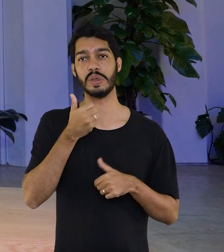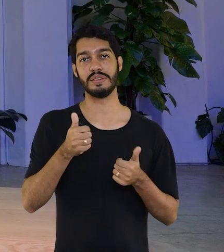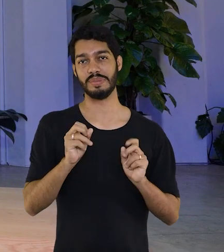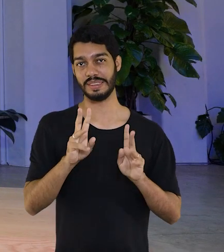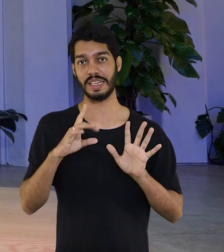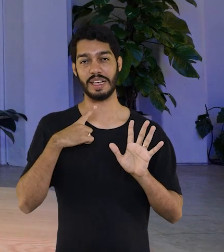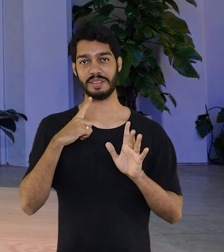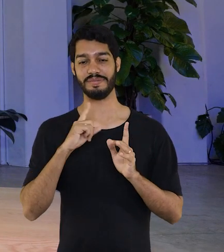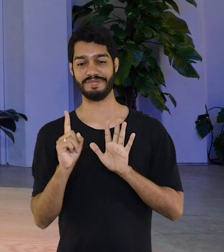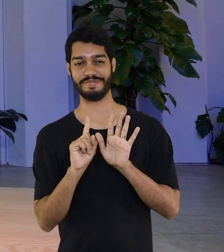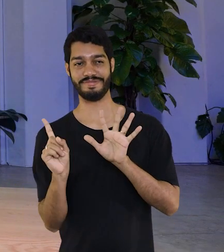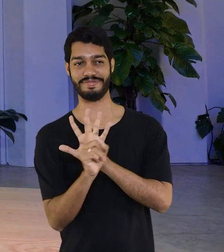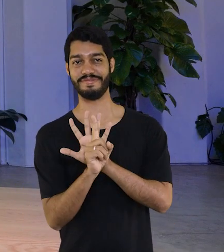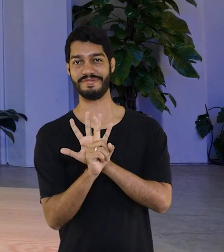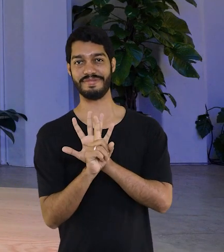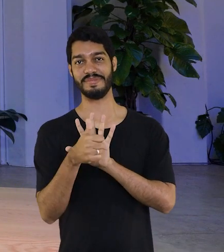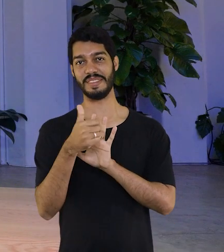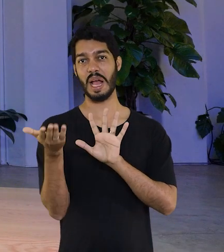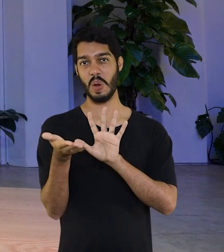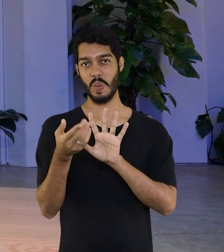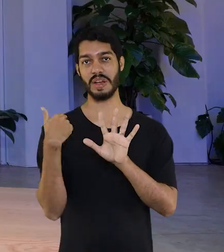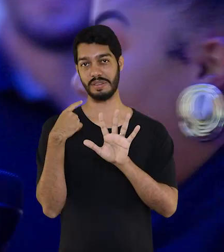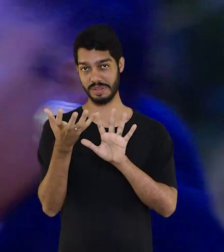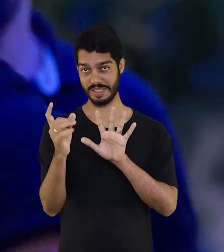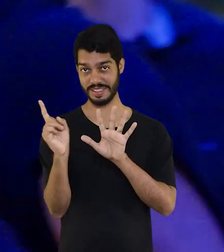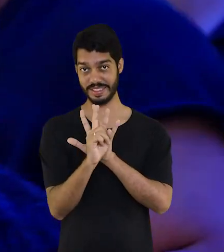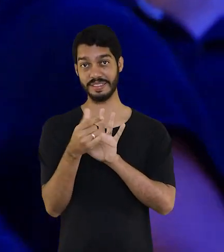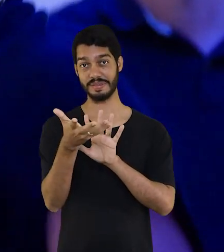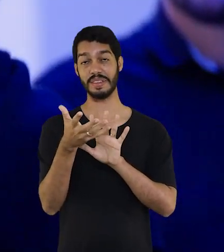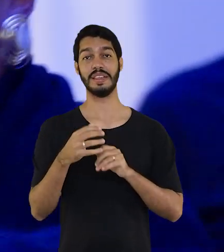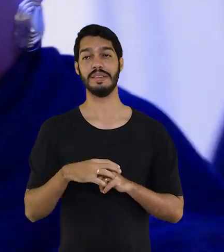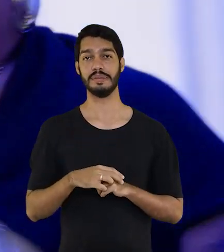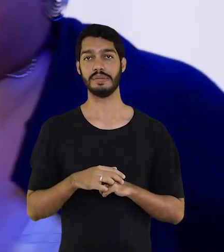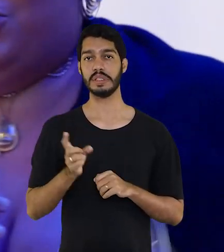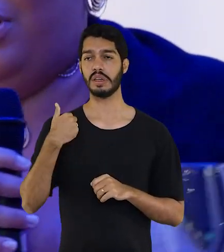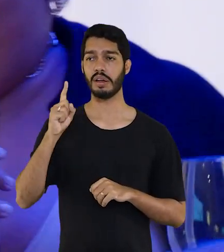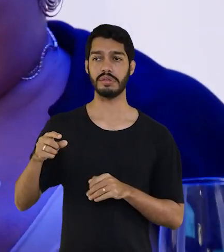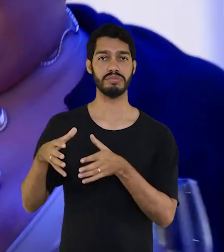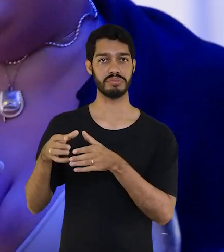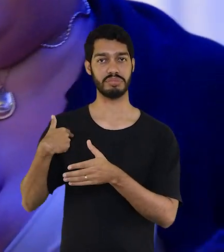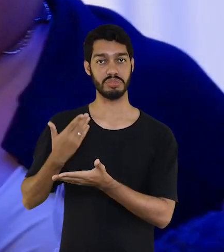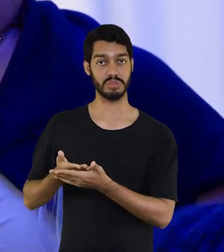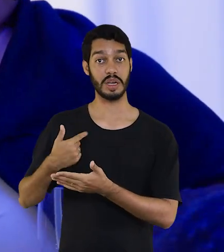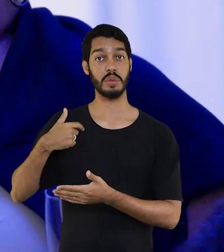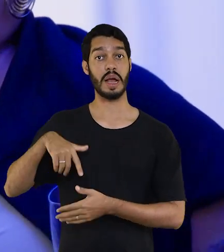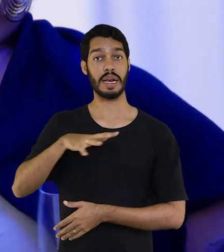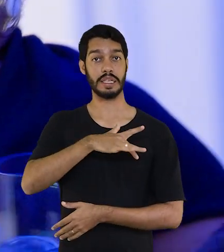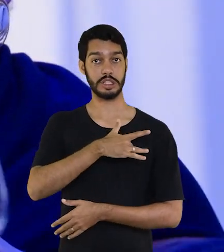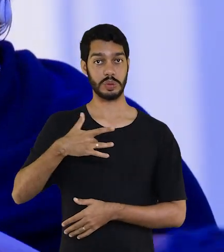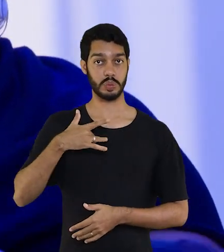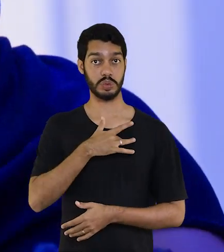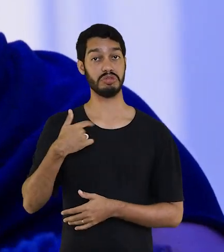pessoas... Isso. Desculpa. Vou sair aqui um pouco da frente. Se quiser vir aqui na frente, pode vir. São os meus colegas, né, de